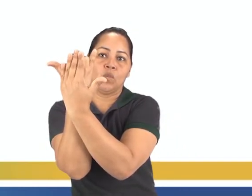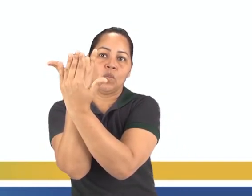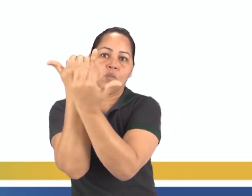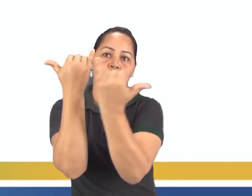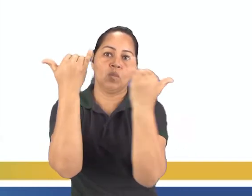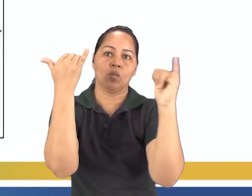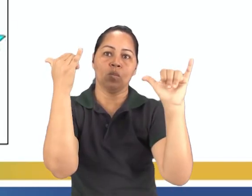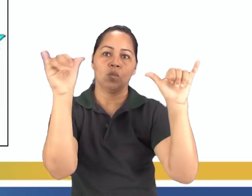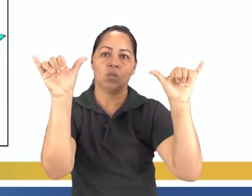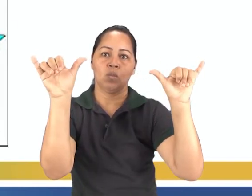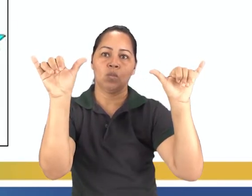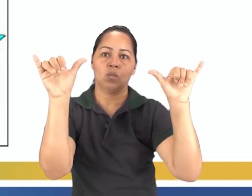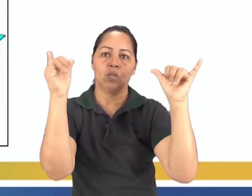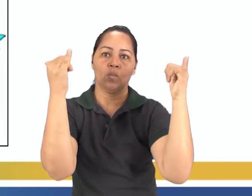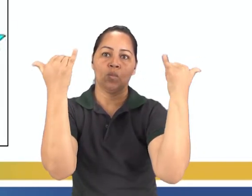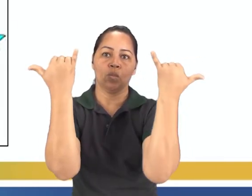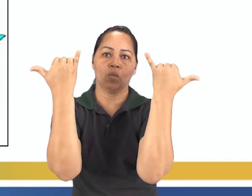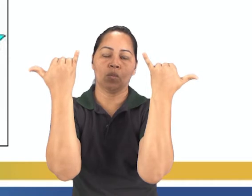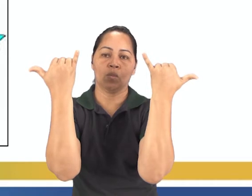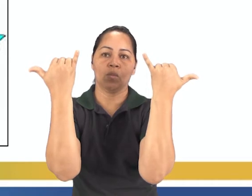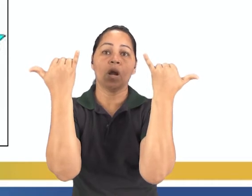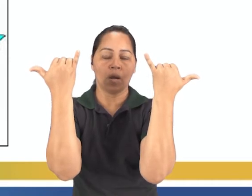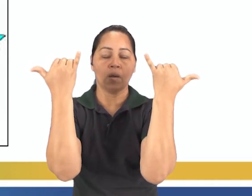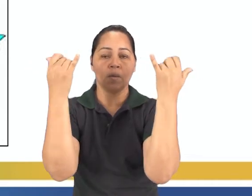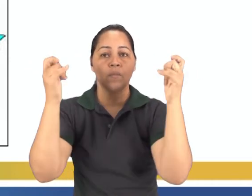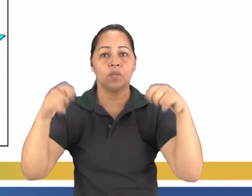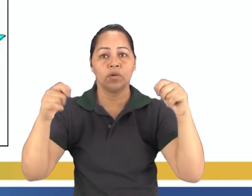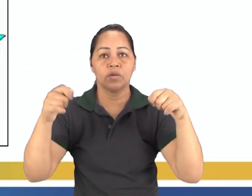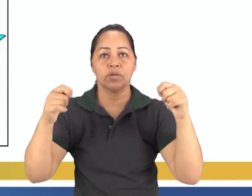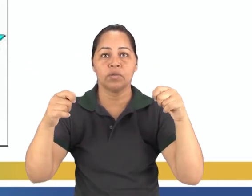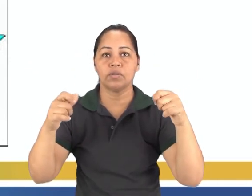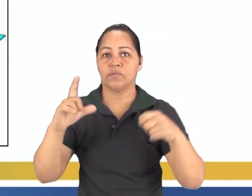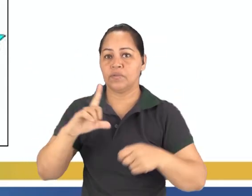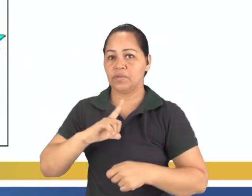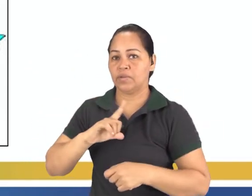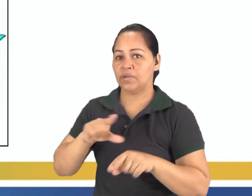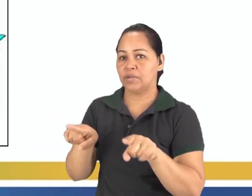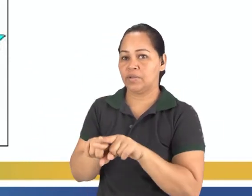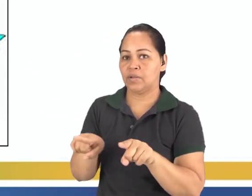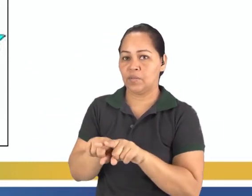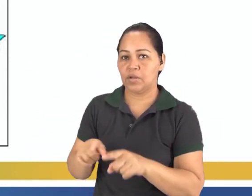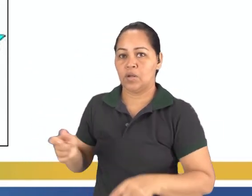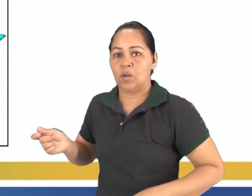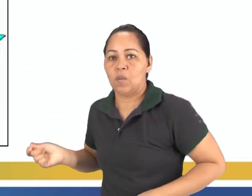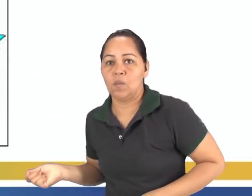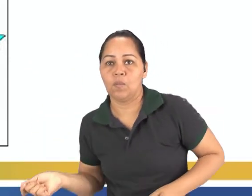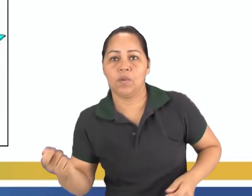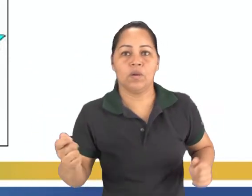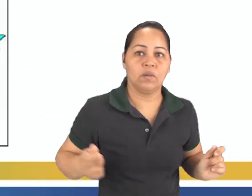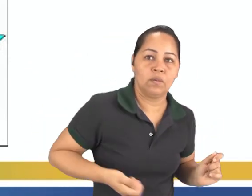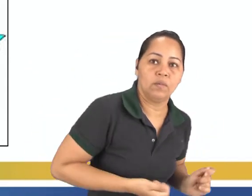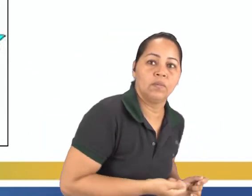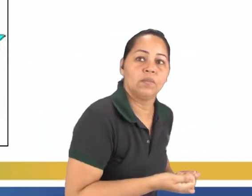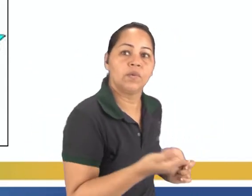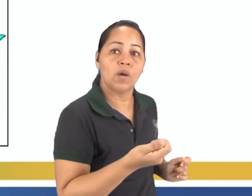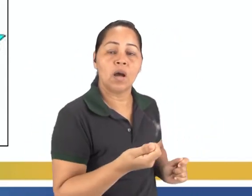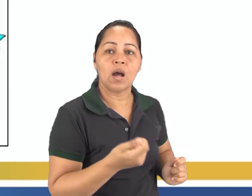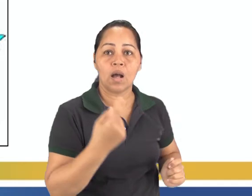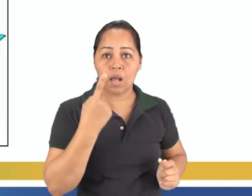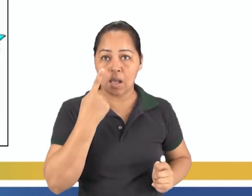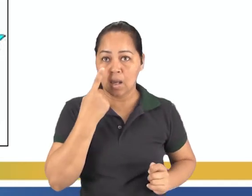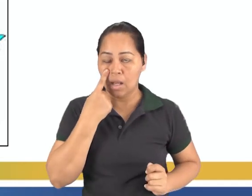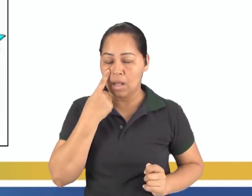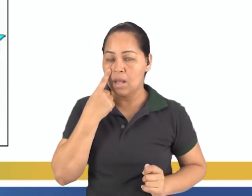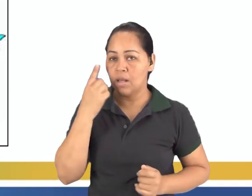avião. Aí apresentamos também uma raquete. Observe a simetria que aparece aí em verde, né? O eixo